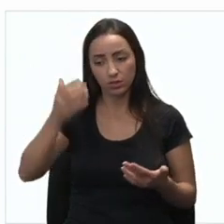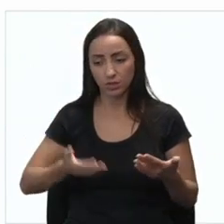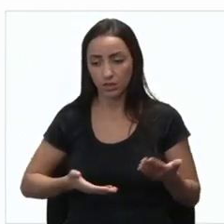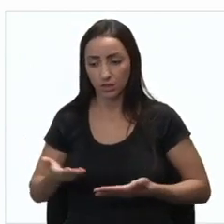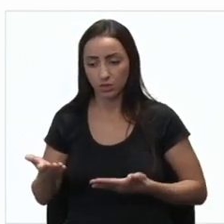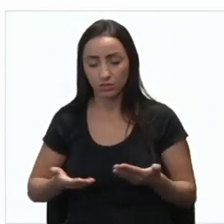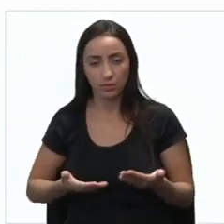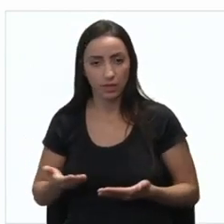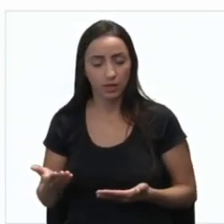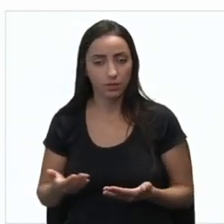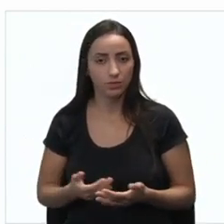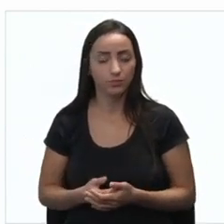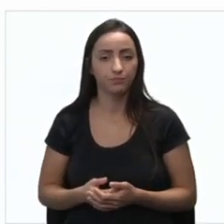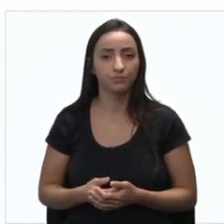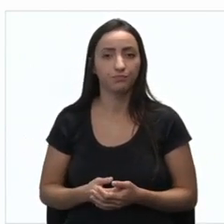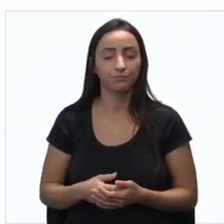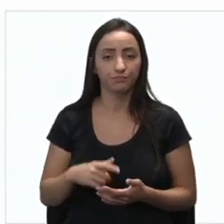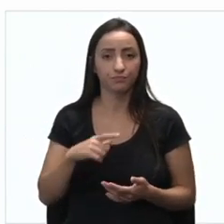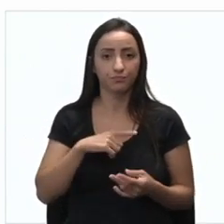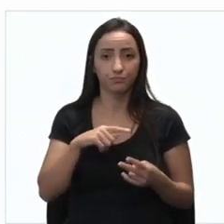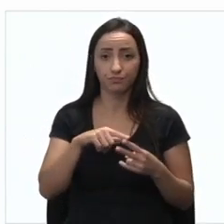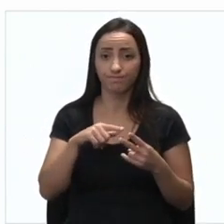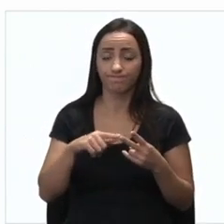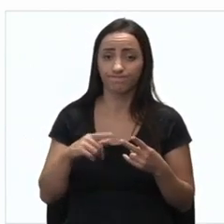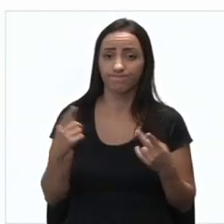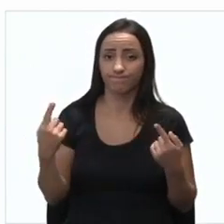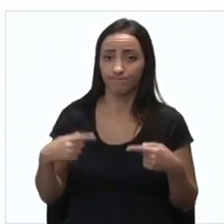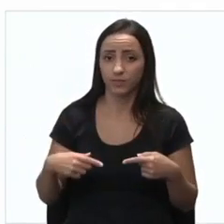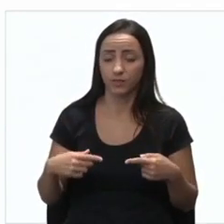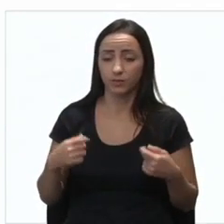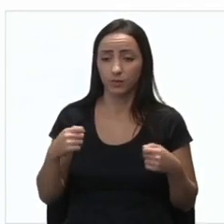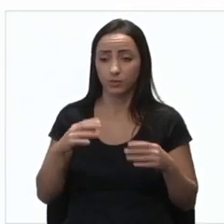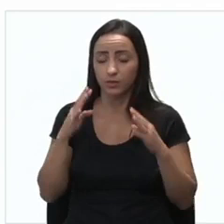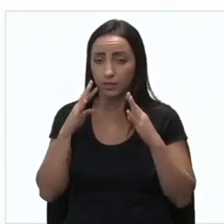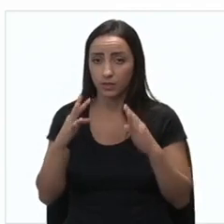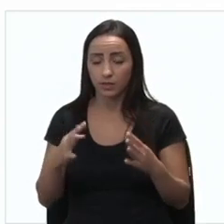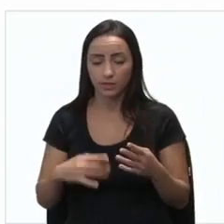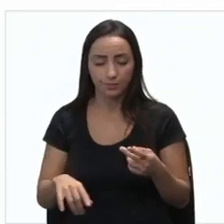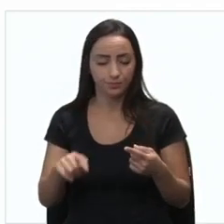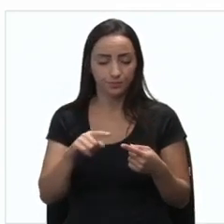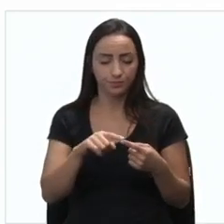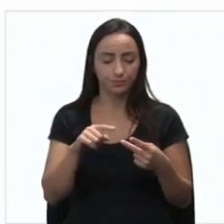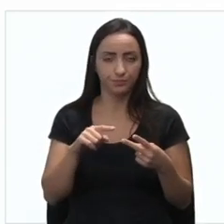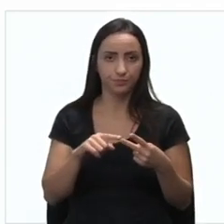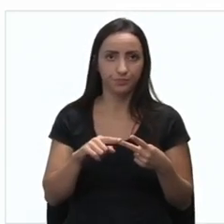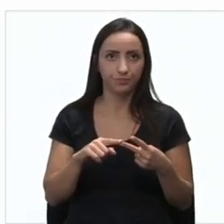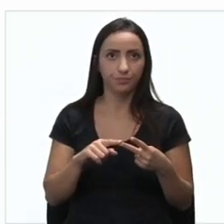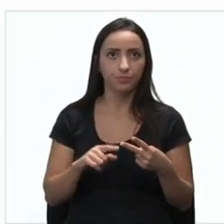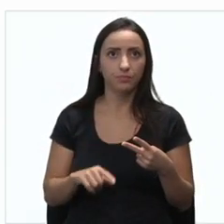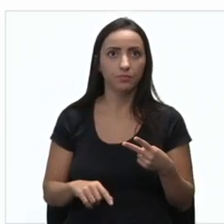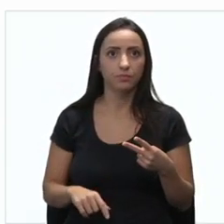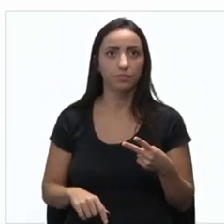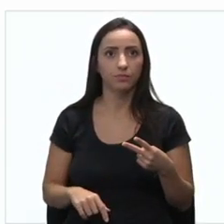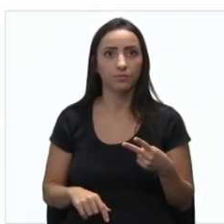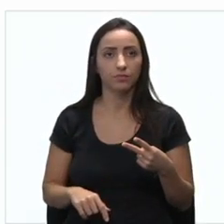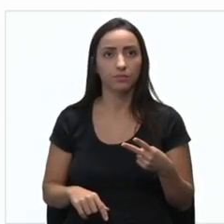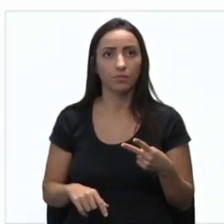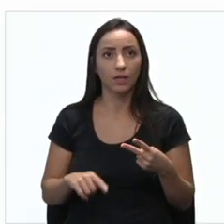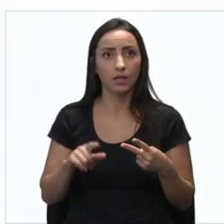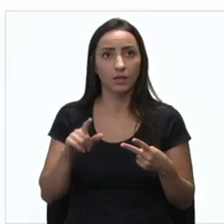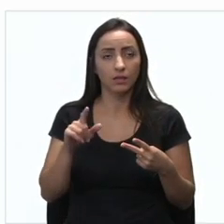atendimento, ela traz dois desafios que devem ser observados nesse modelo de atenção